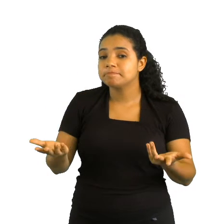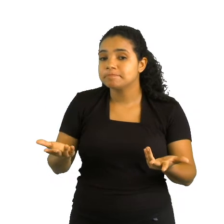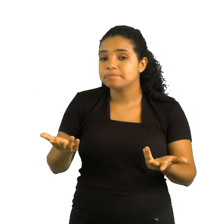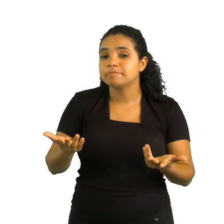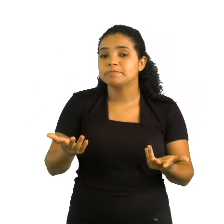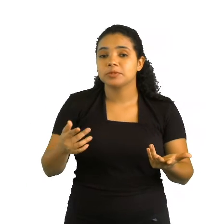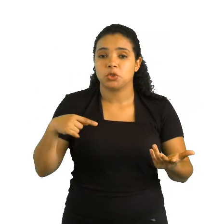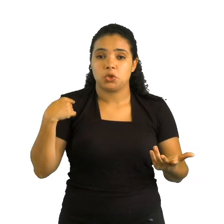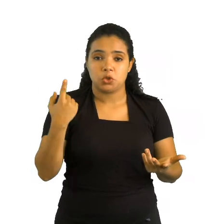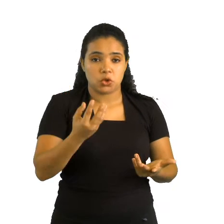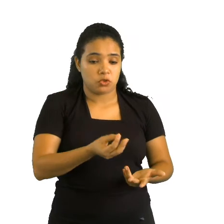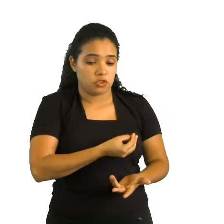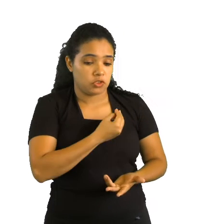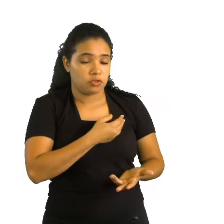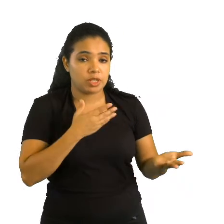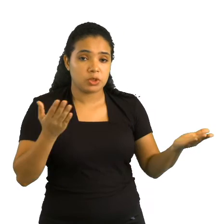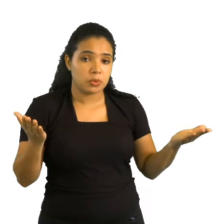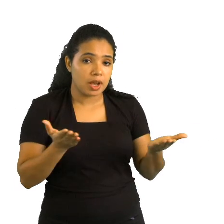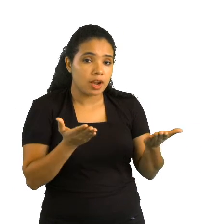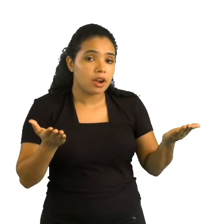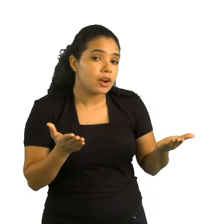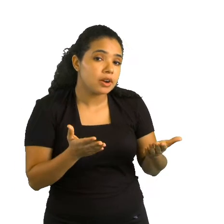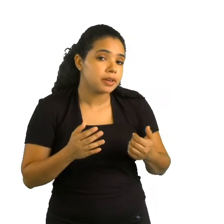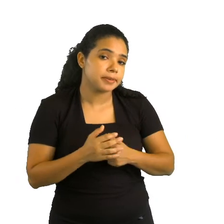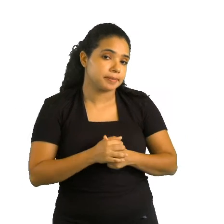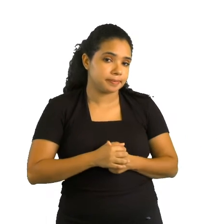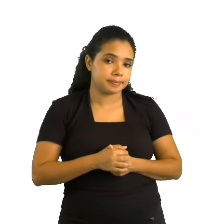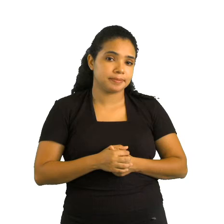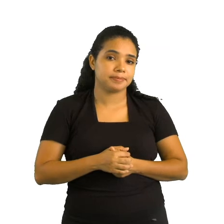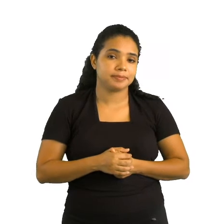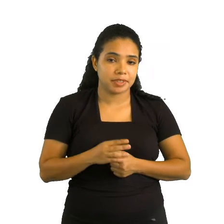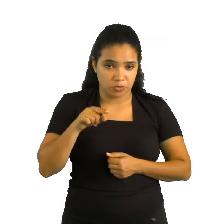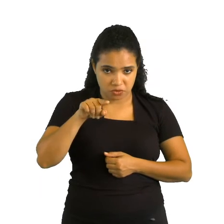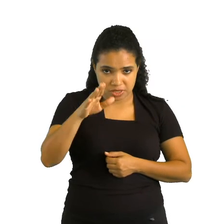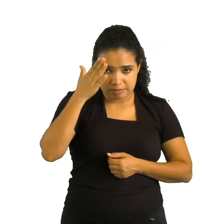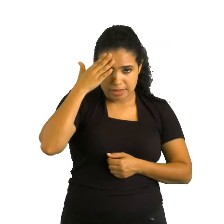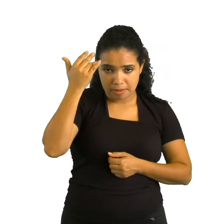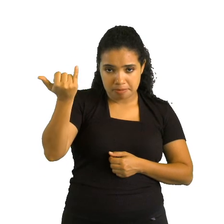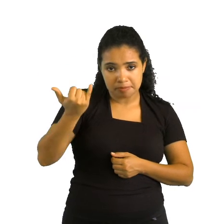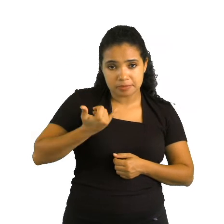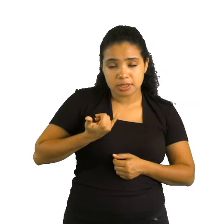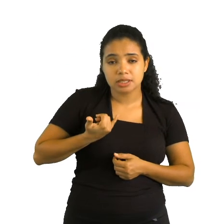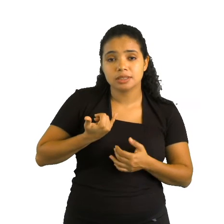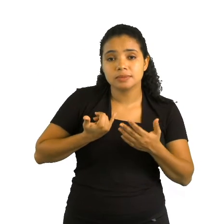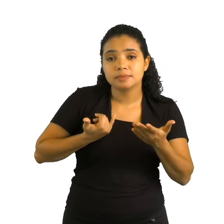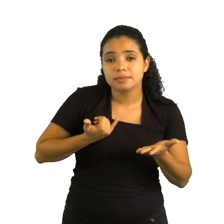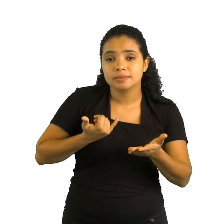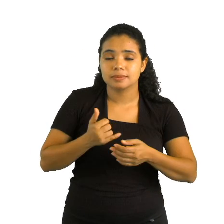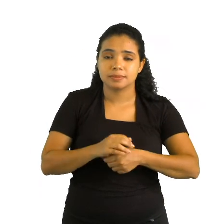Nós estamos vivendo um agora, né? Sabe me falar?